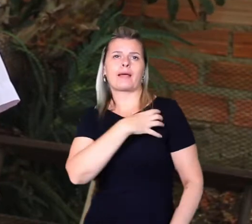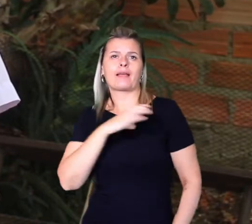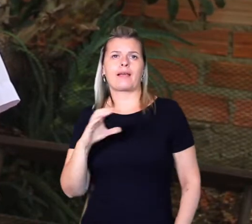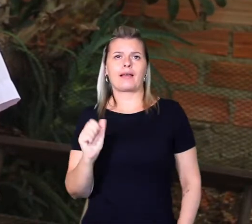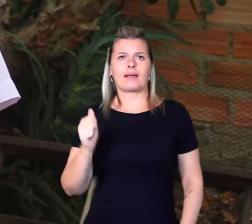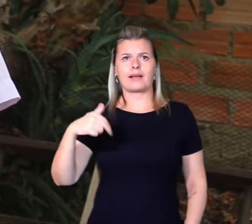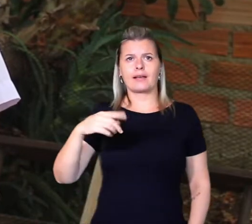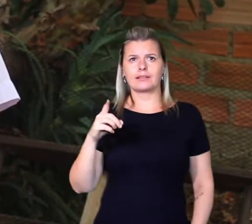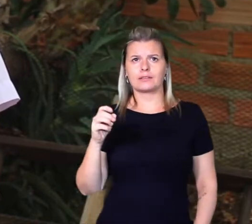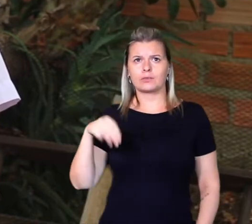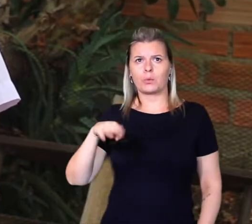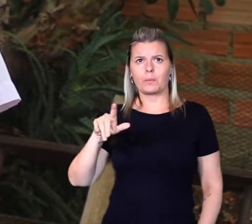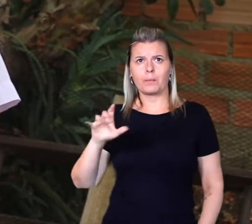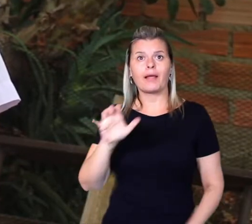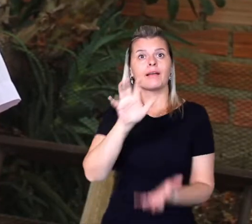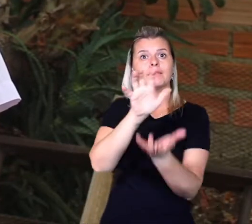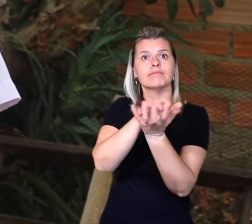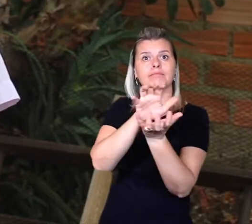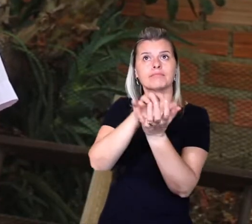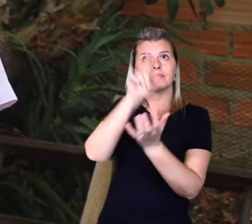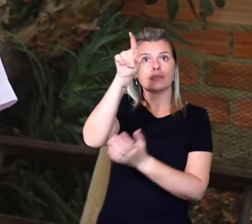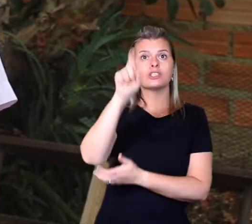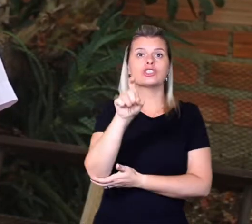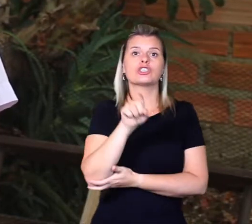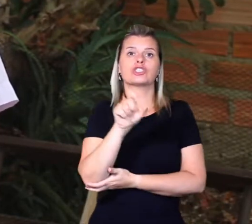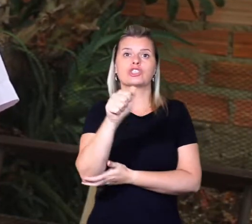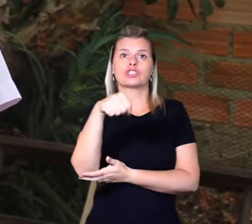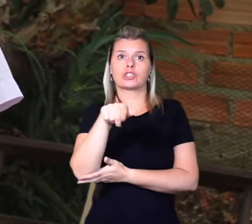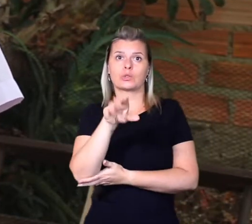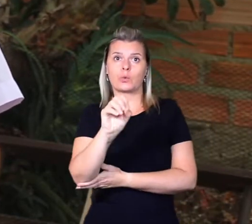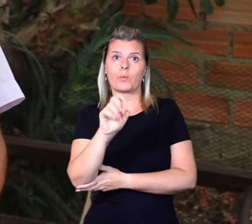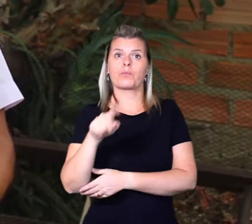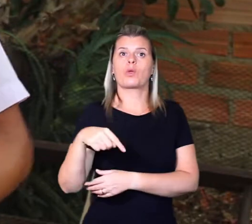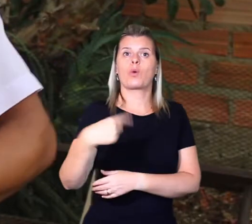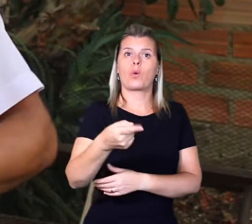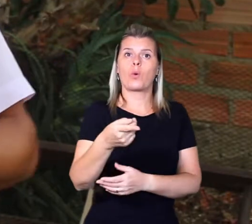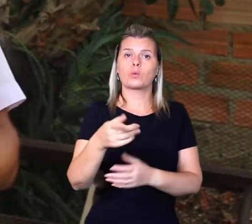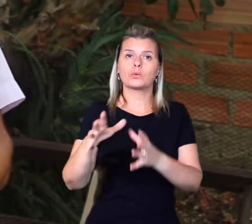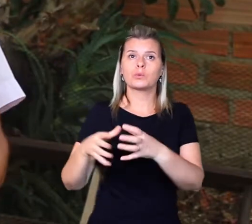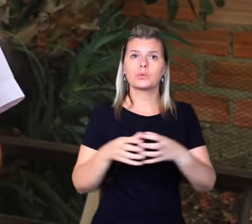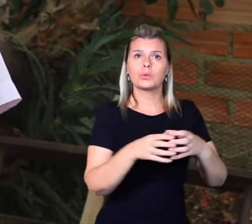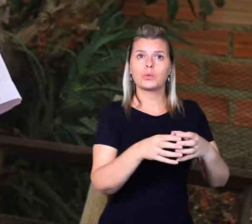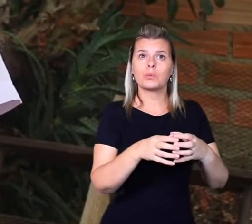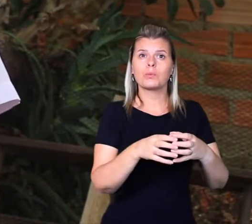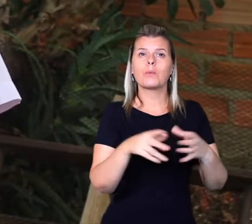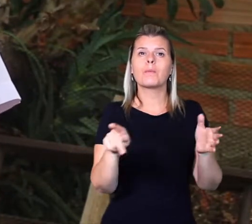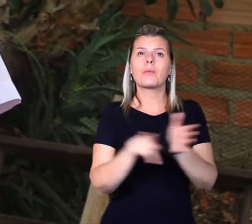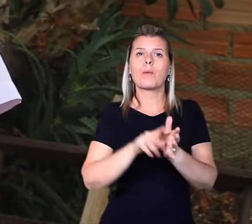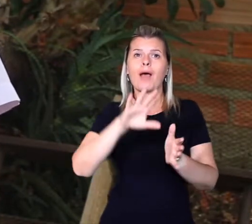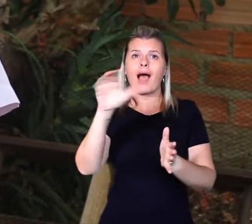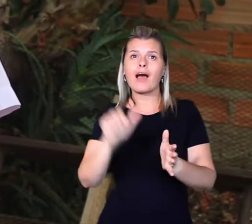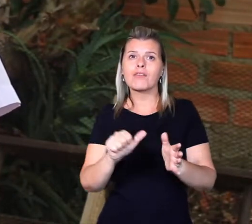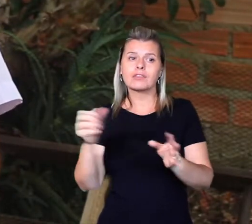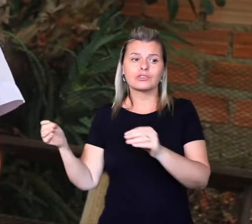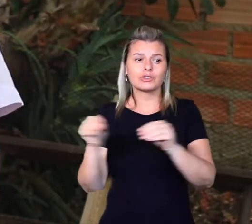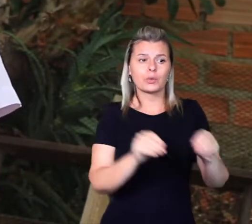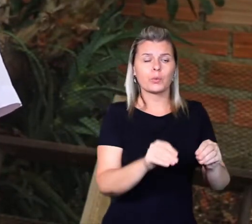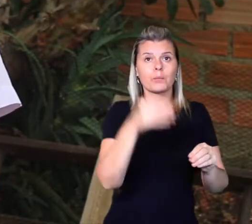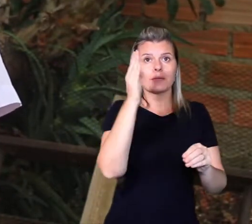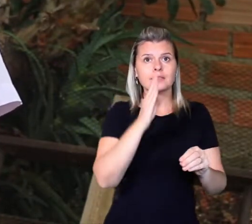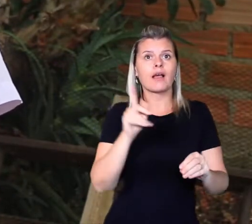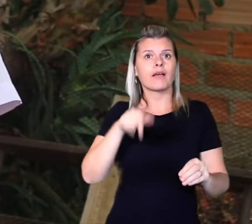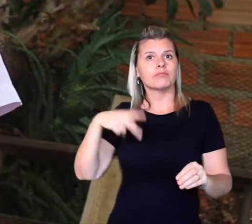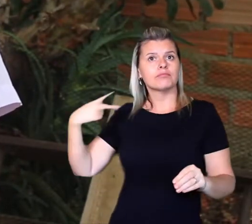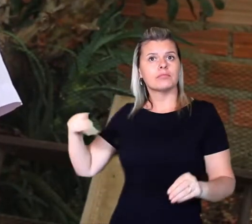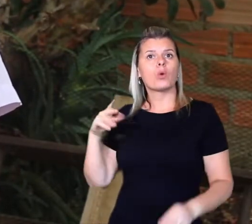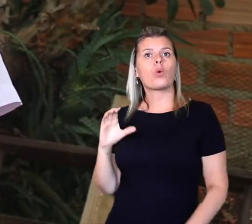Xangô, né? Enfim, e outra parte fundamental de populações africanas que vieram para o Brasil, eles